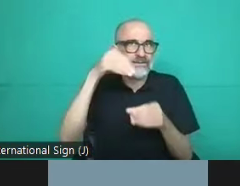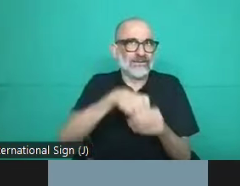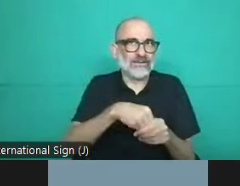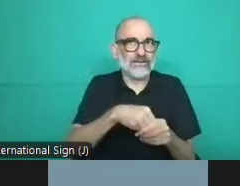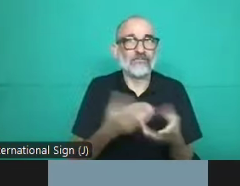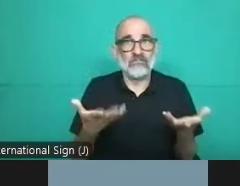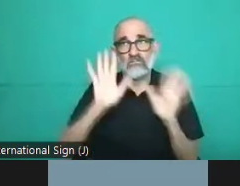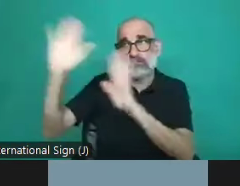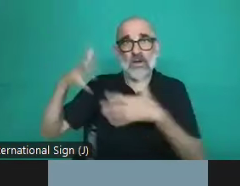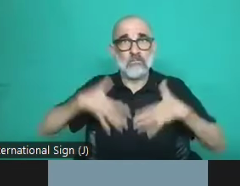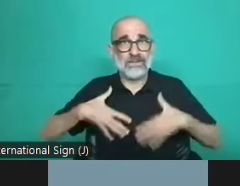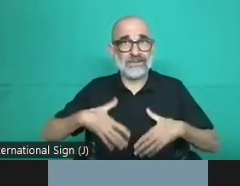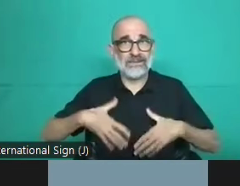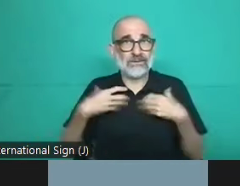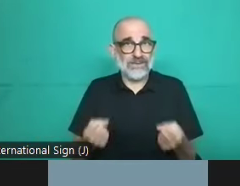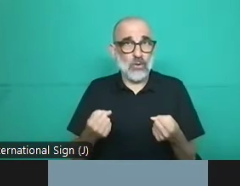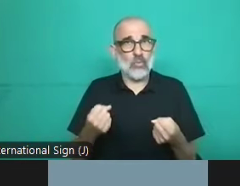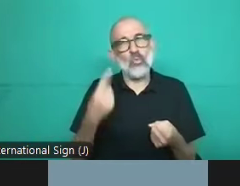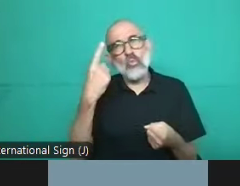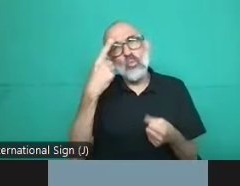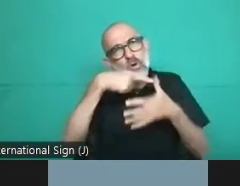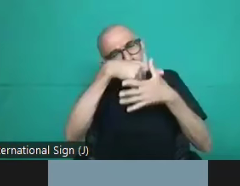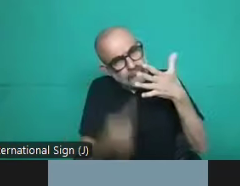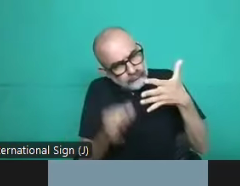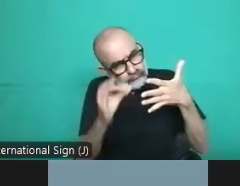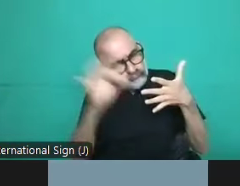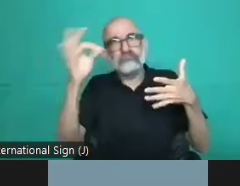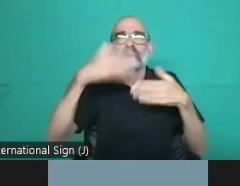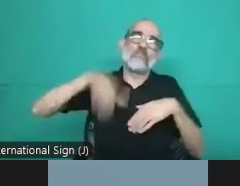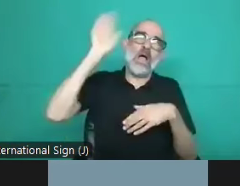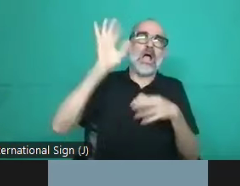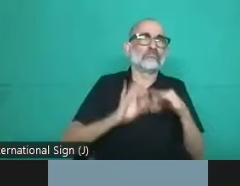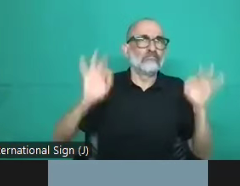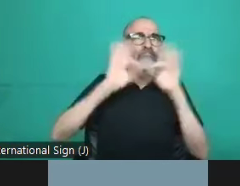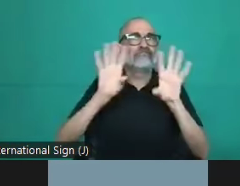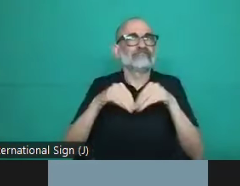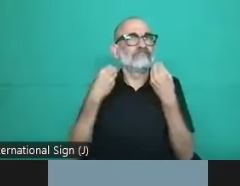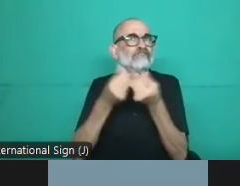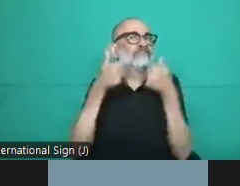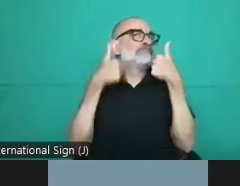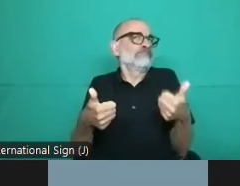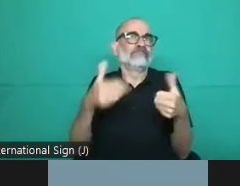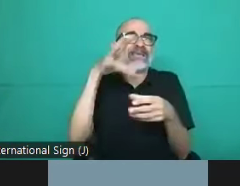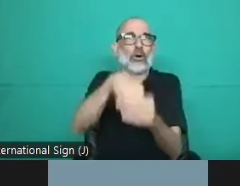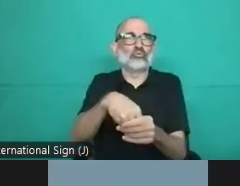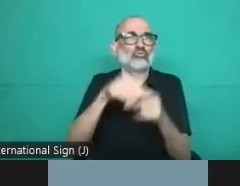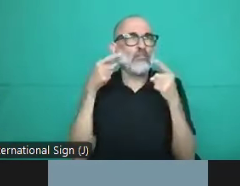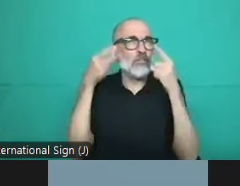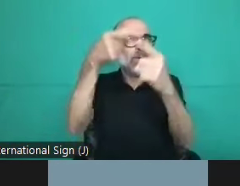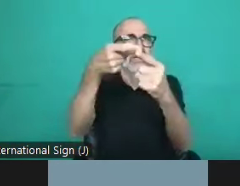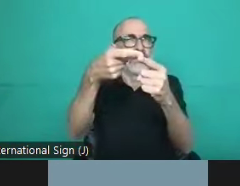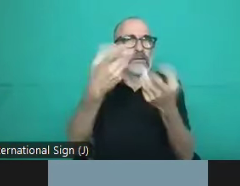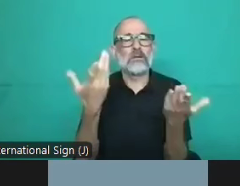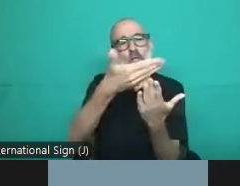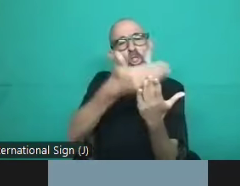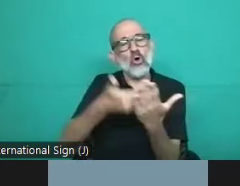foi a inclusão do alvo ou do nosso objetivo em alguns documentos públicos. Nosso alvo foi